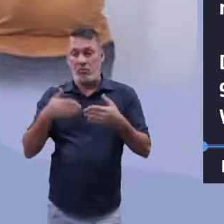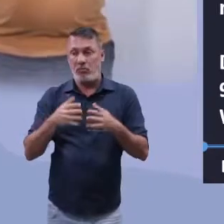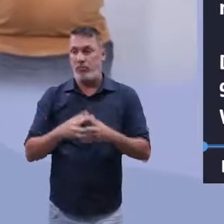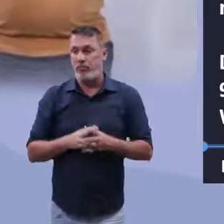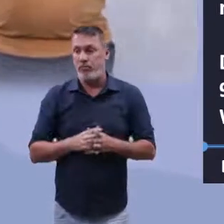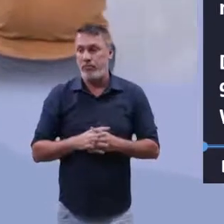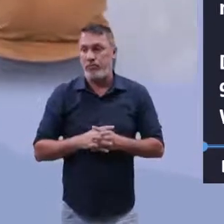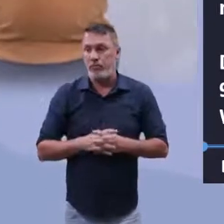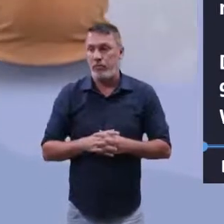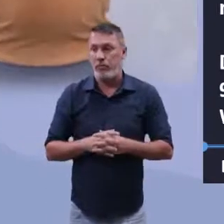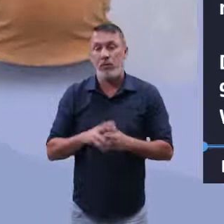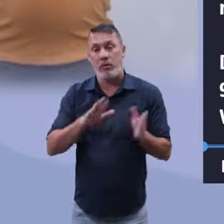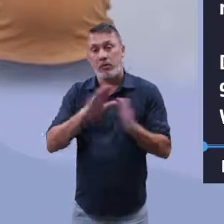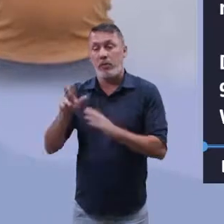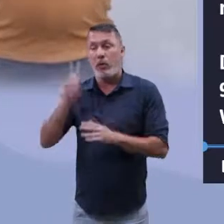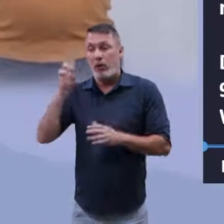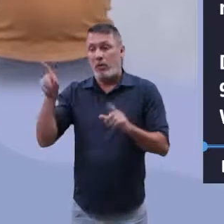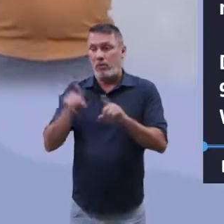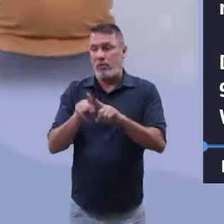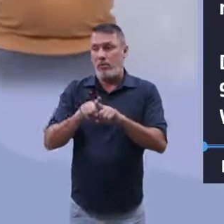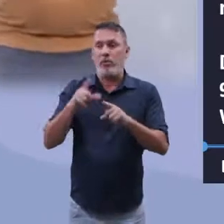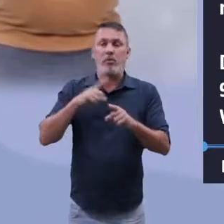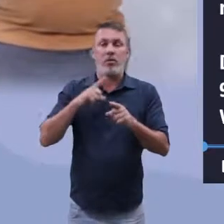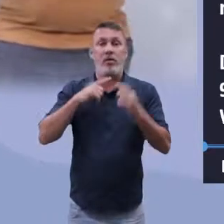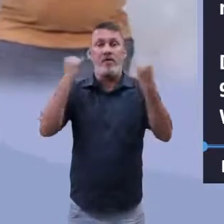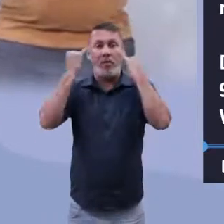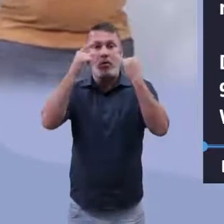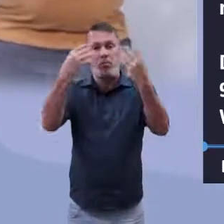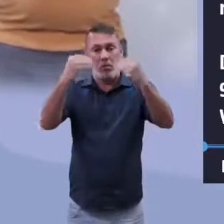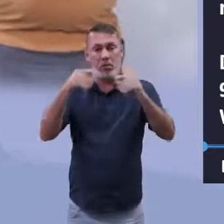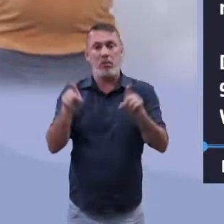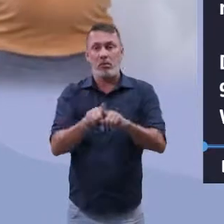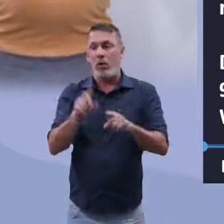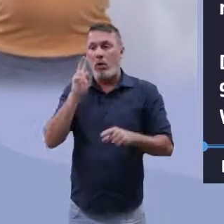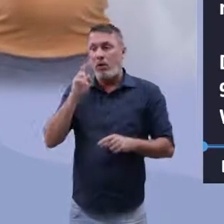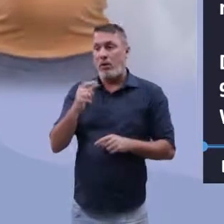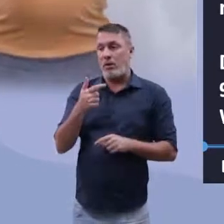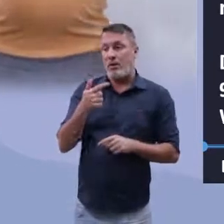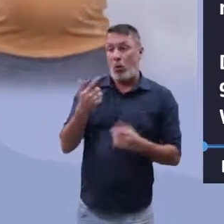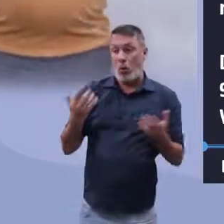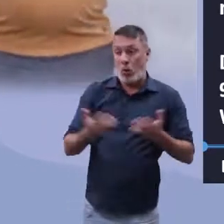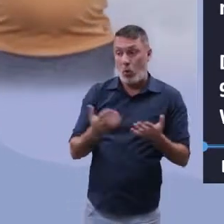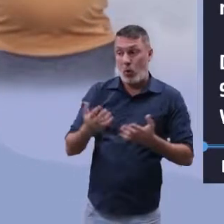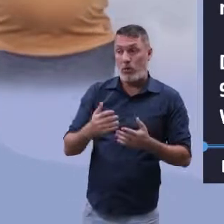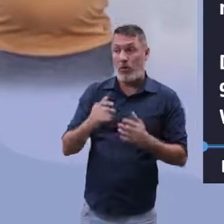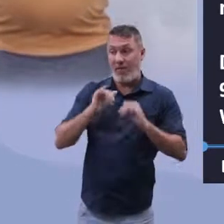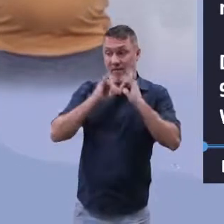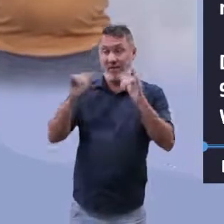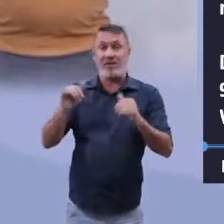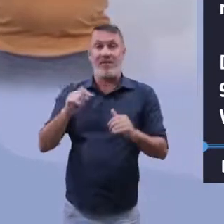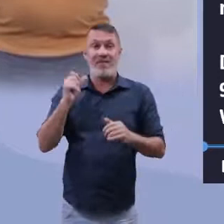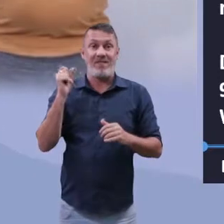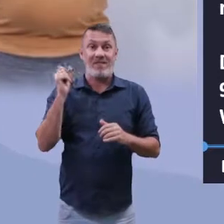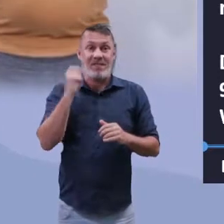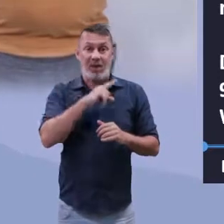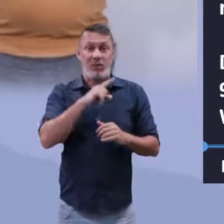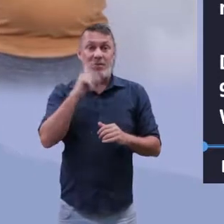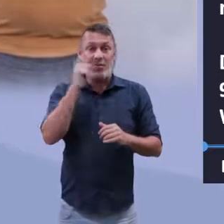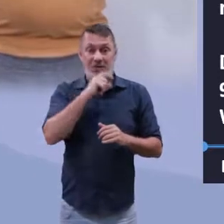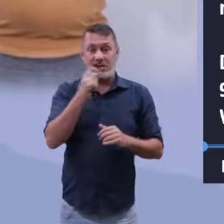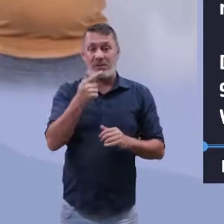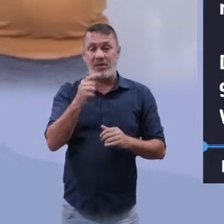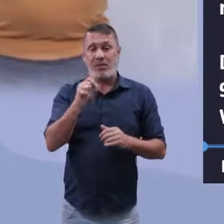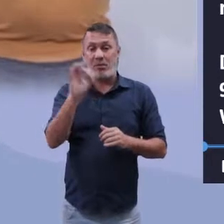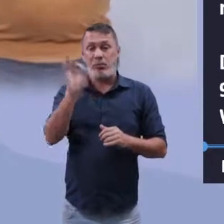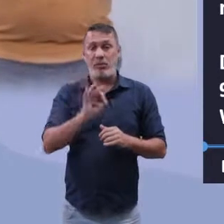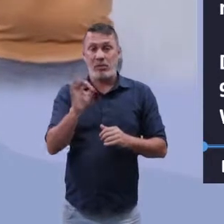aí. Olha lá, algumas informações, alguns dados que vocês podem colocar. 70%, hoje a notícia falsa ela vai